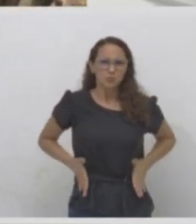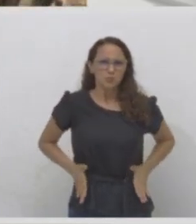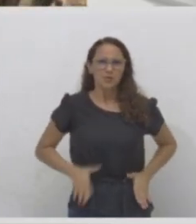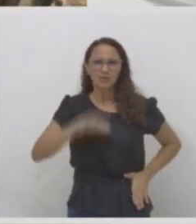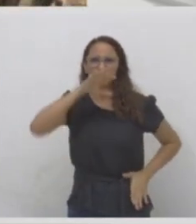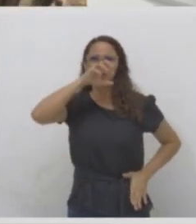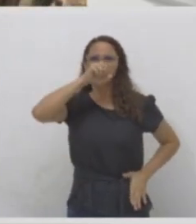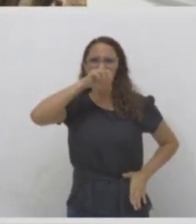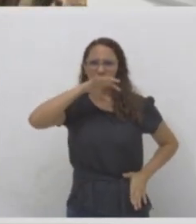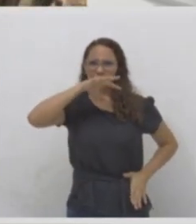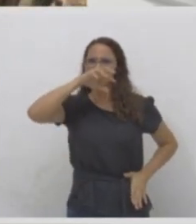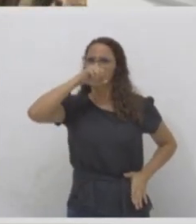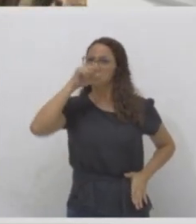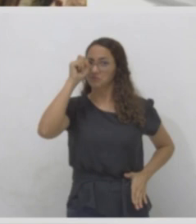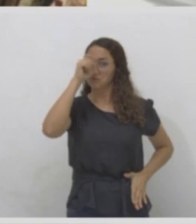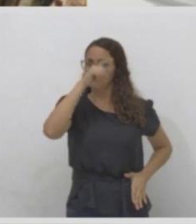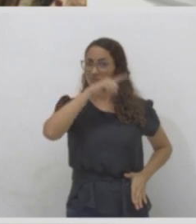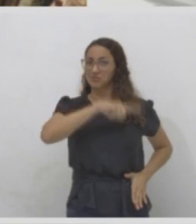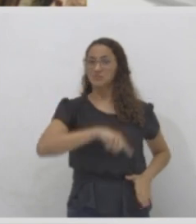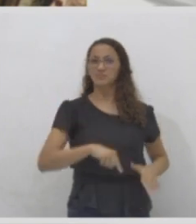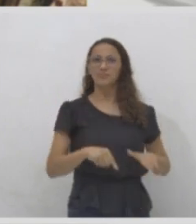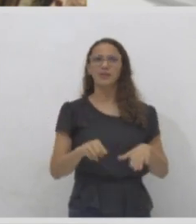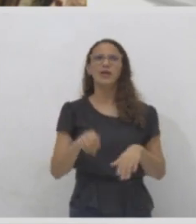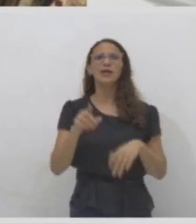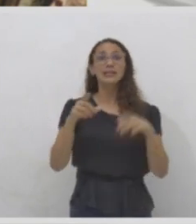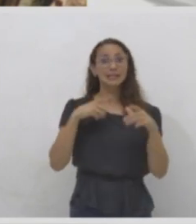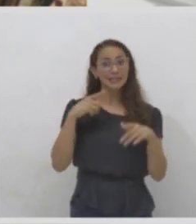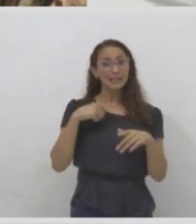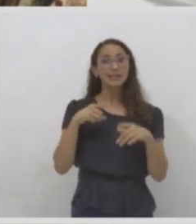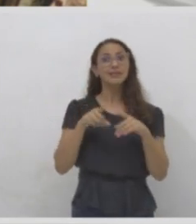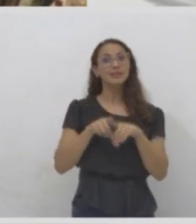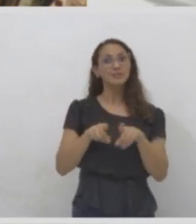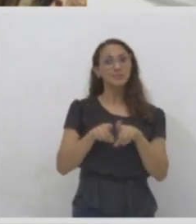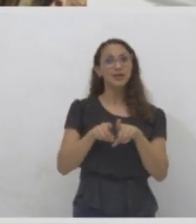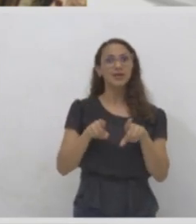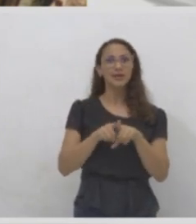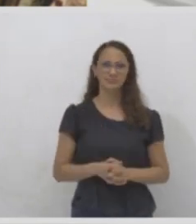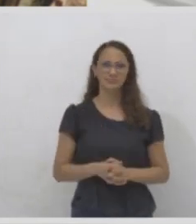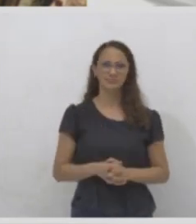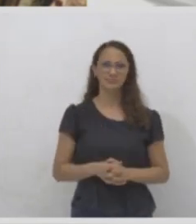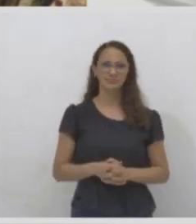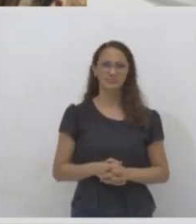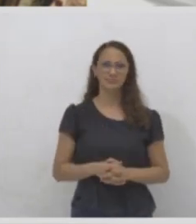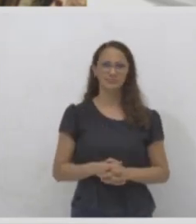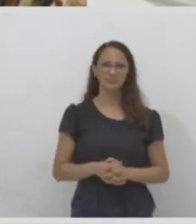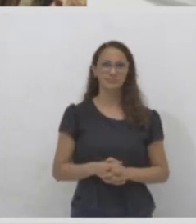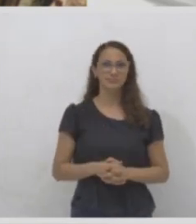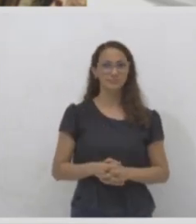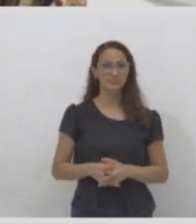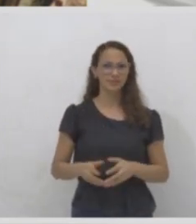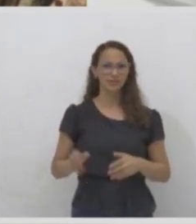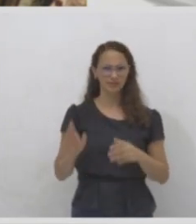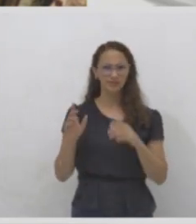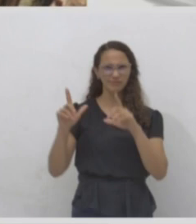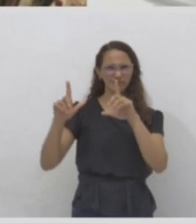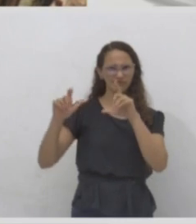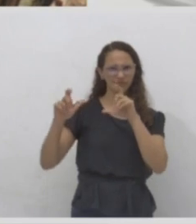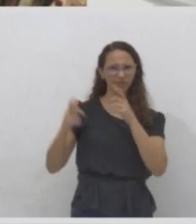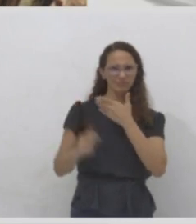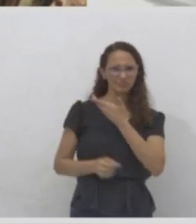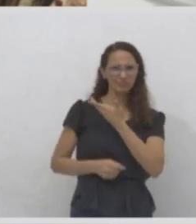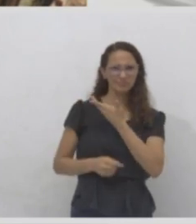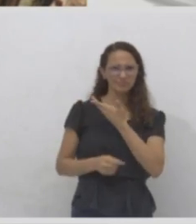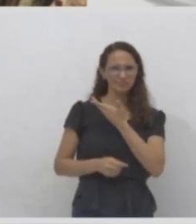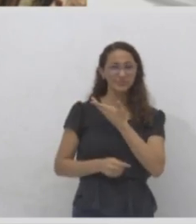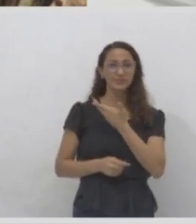as óperas aconteciam em Belém, tá? Mas não era para todo mundo, tá bom, pessoal? Essa última imagem aí, a